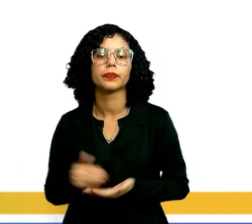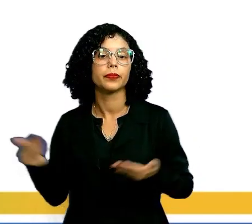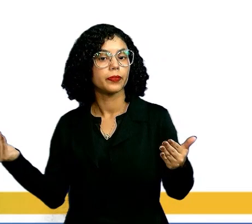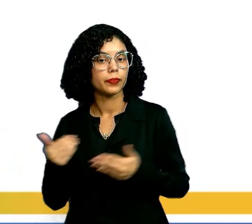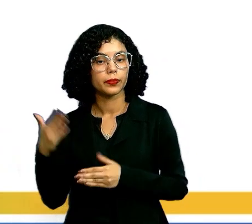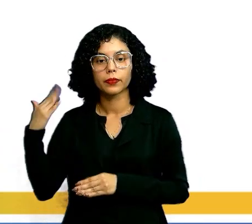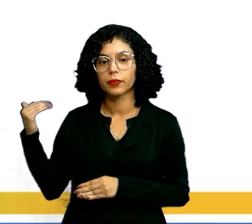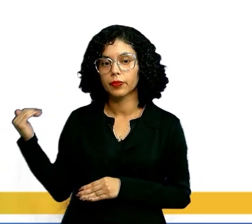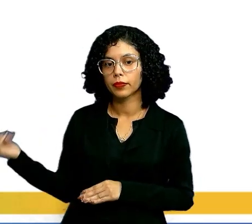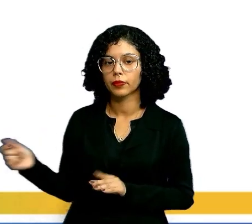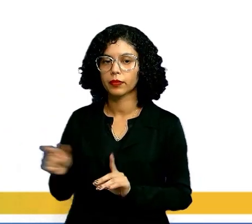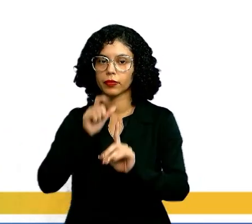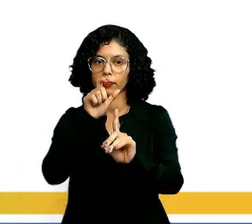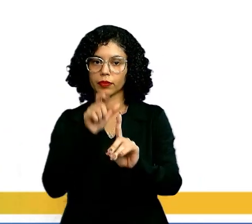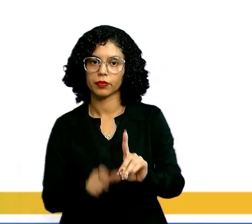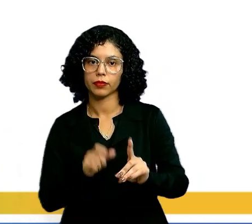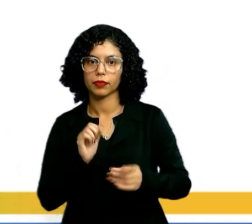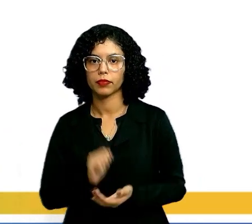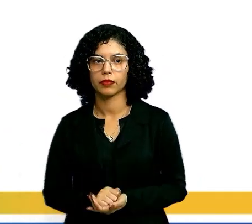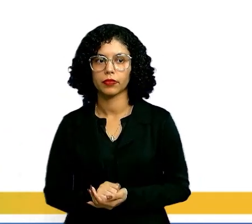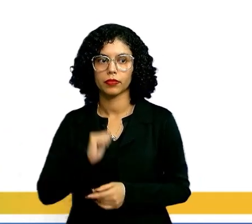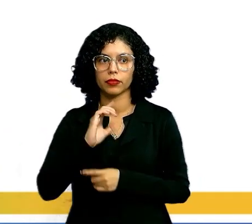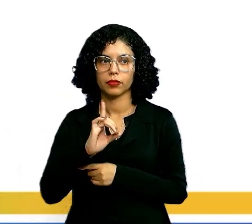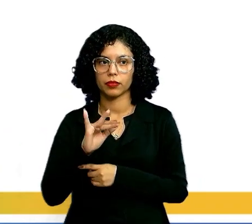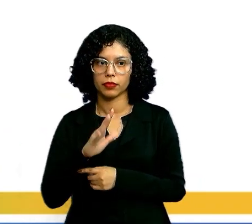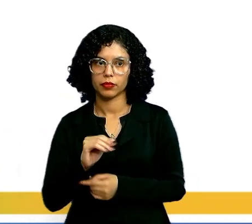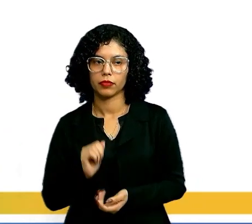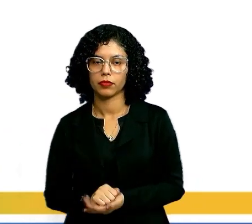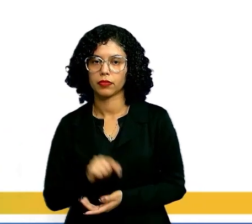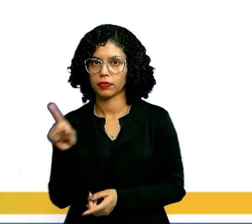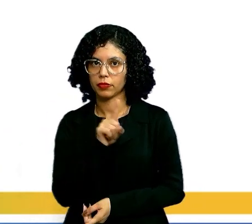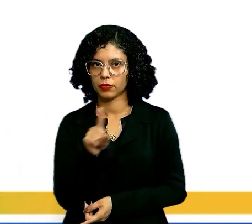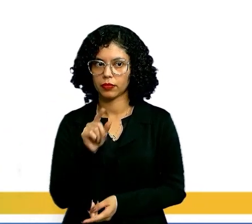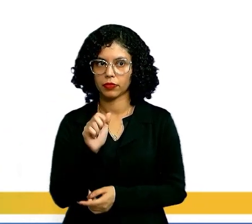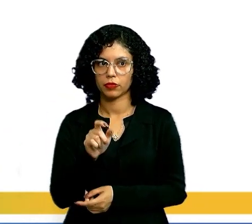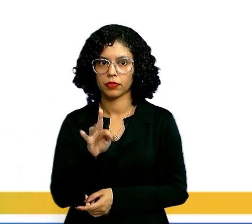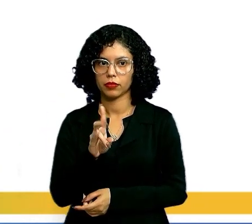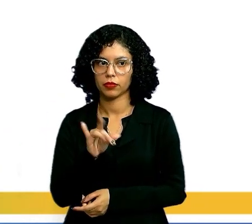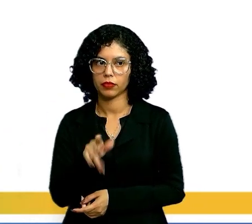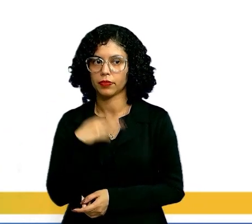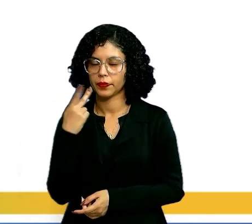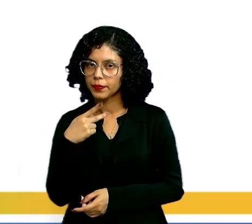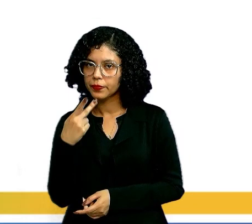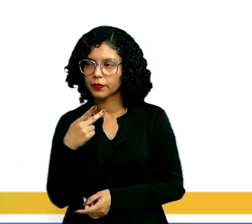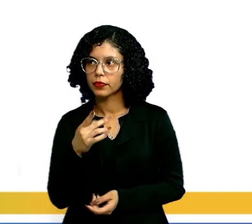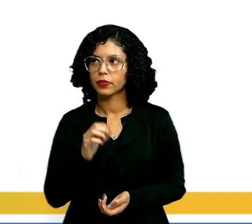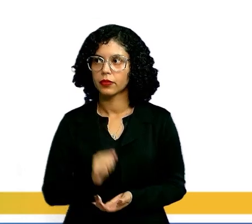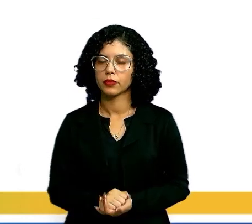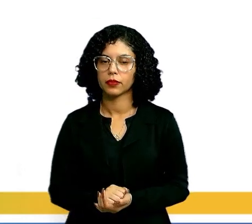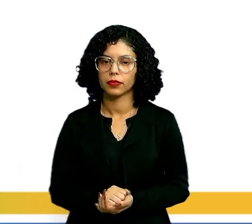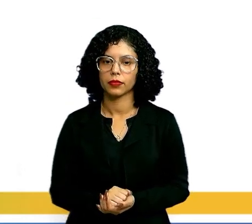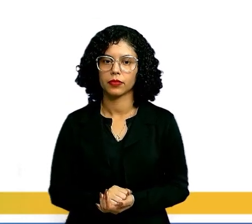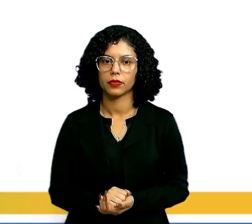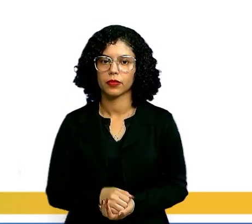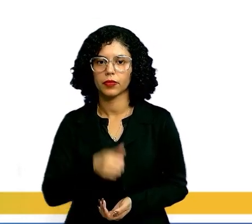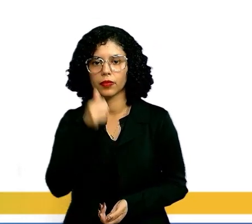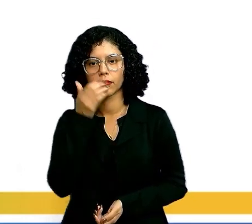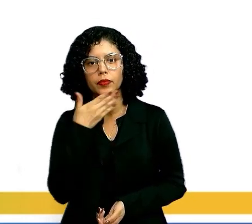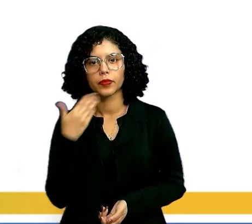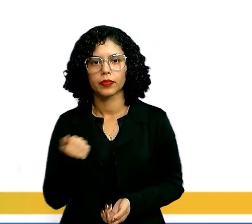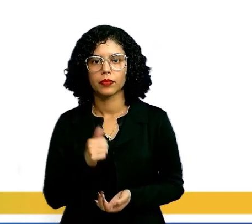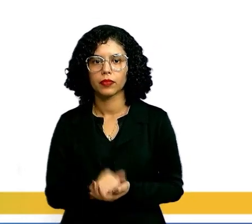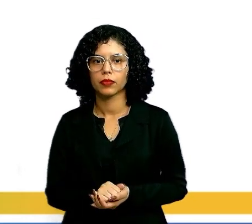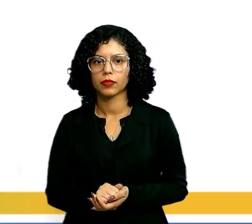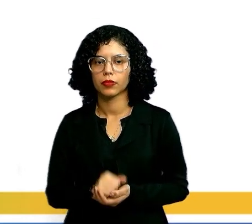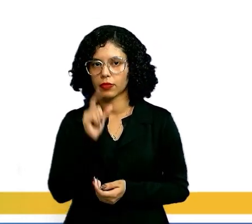mais famoso representante do sinismo não foi o antístenes que disse que era melhor conviver com